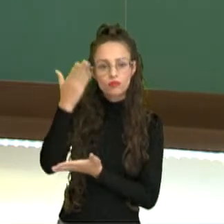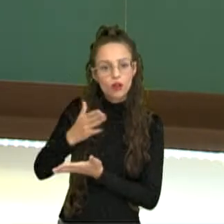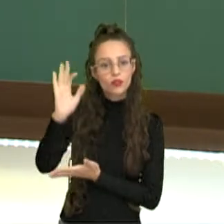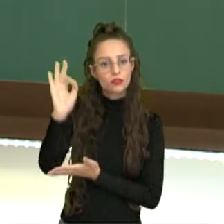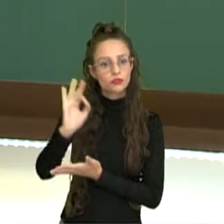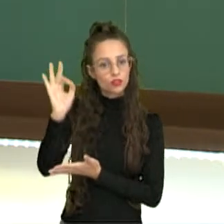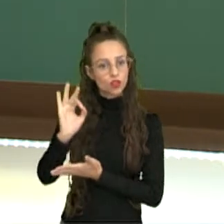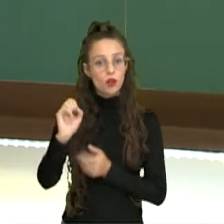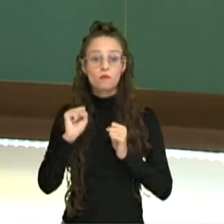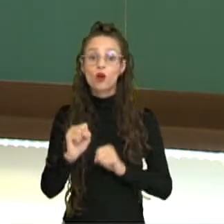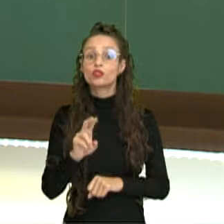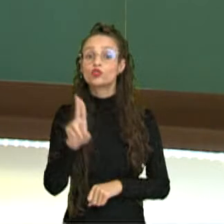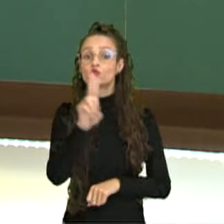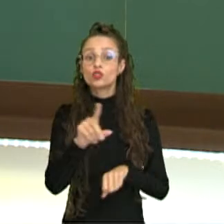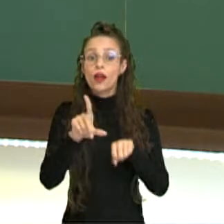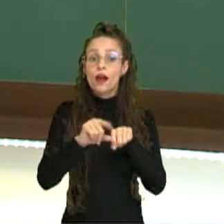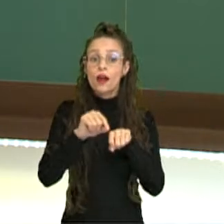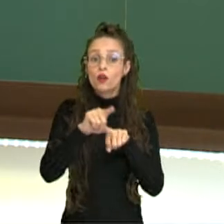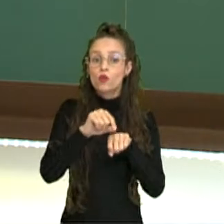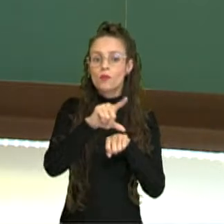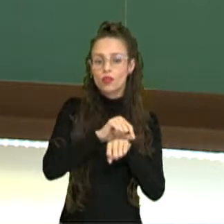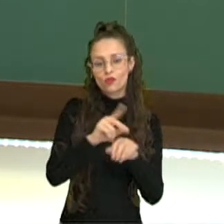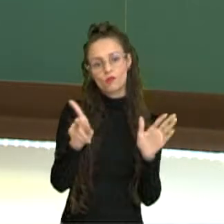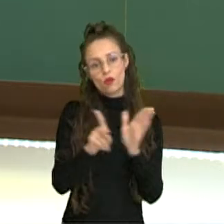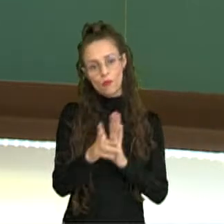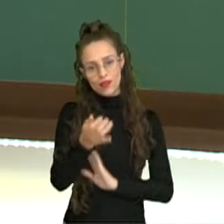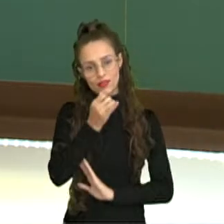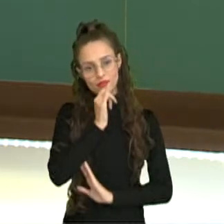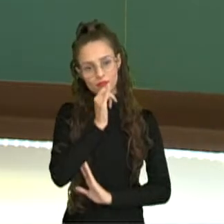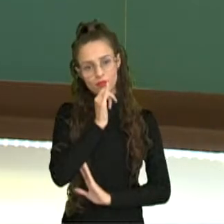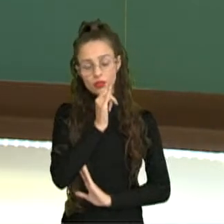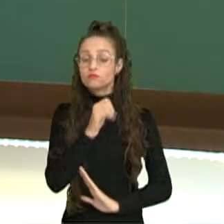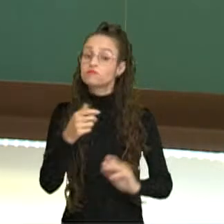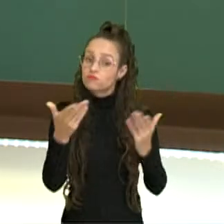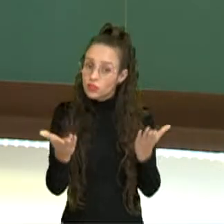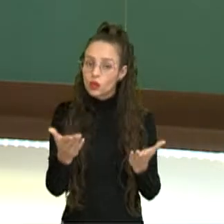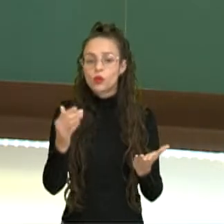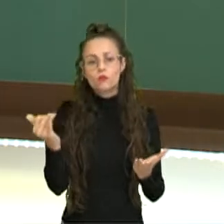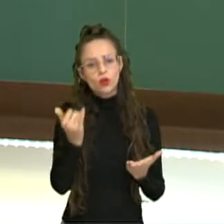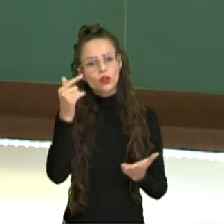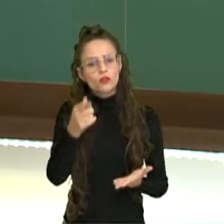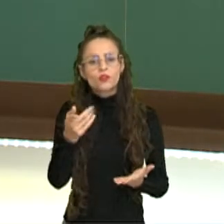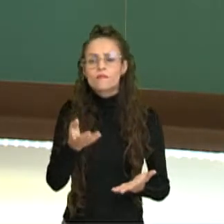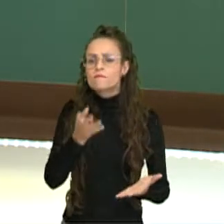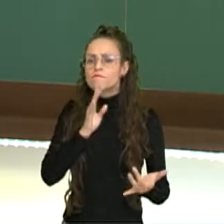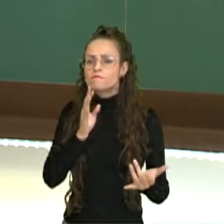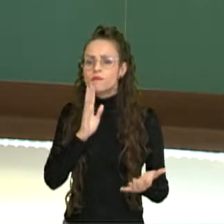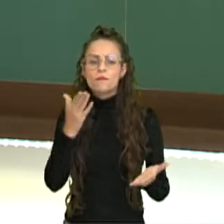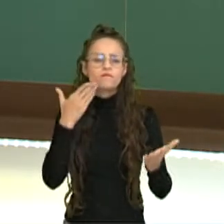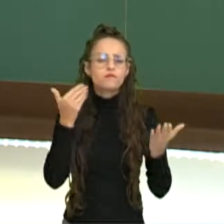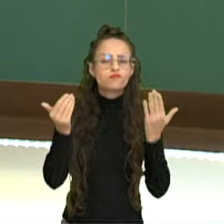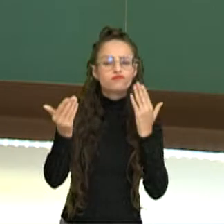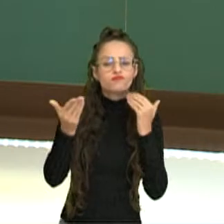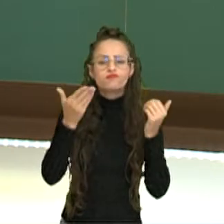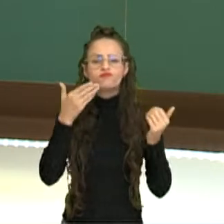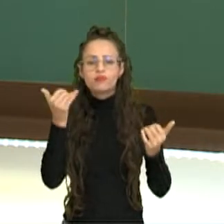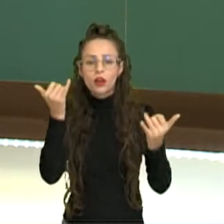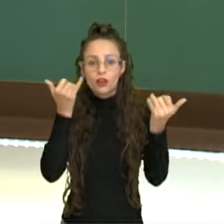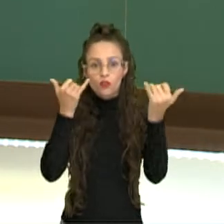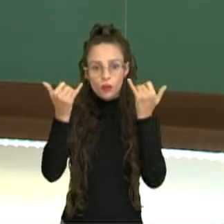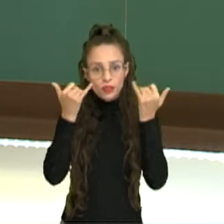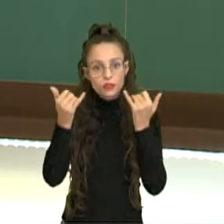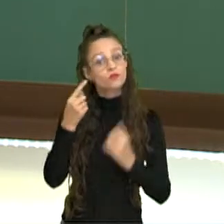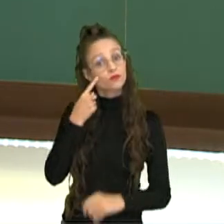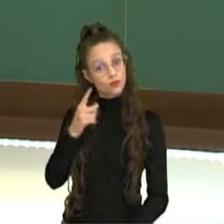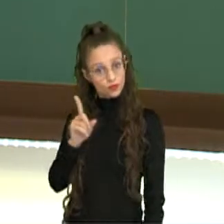como argumento de exemplificação também. Então é bacana você estar atualizado, vendo que no Educa IBGE,